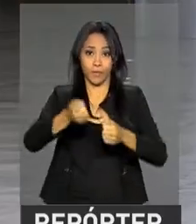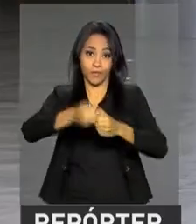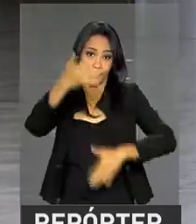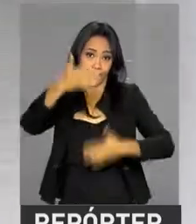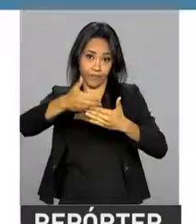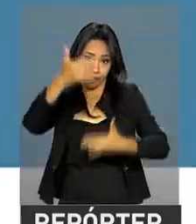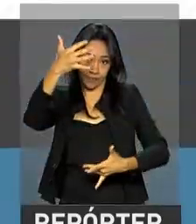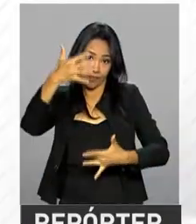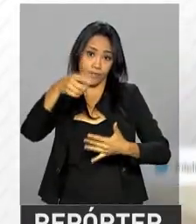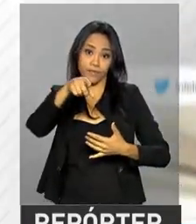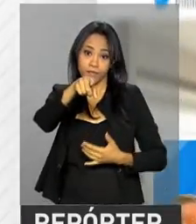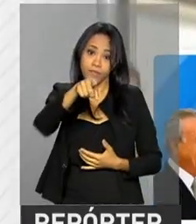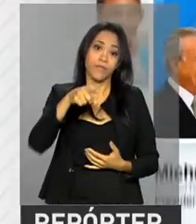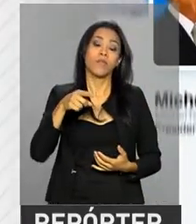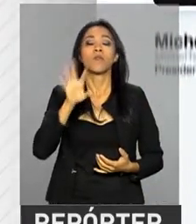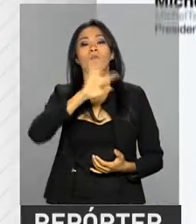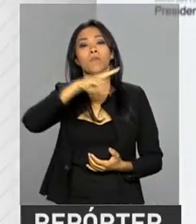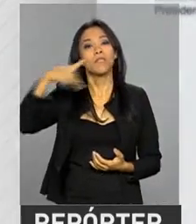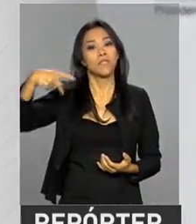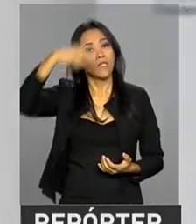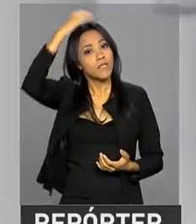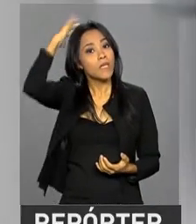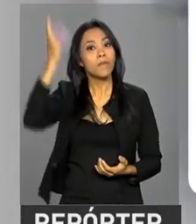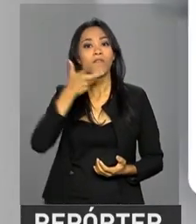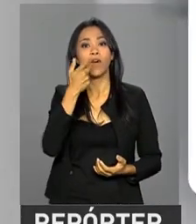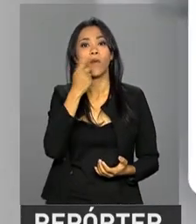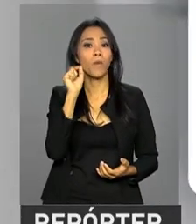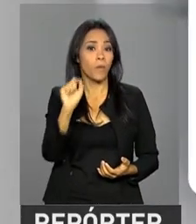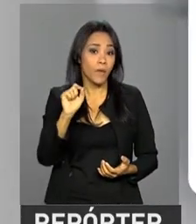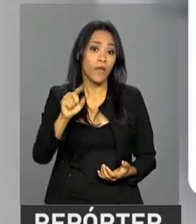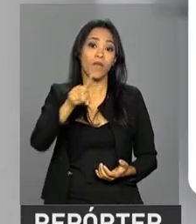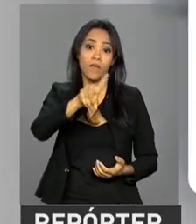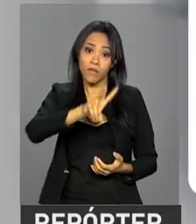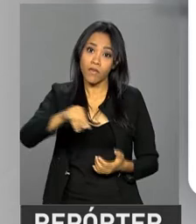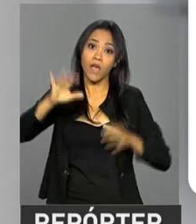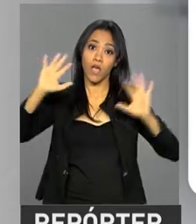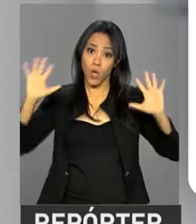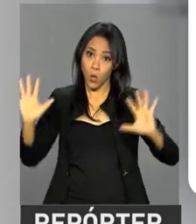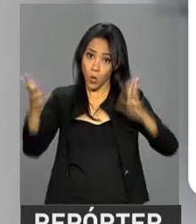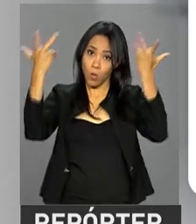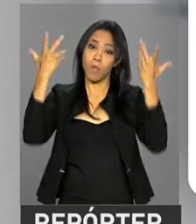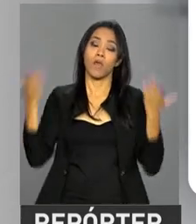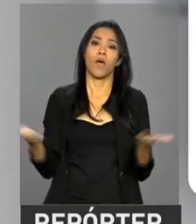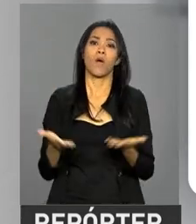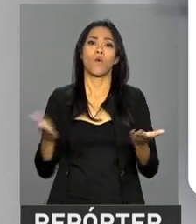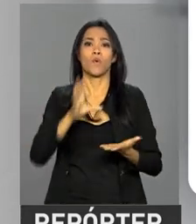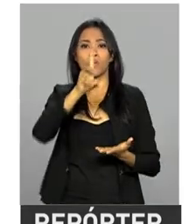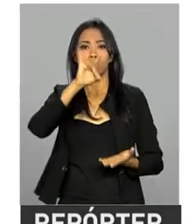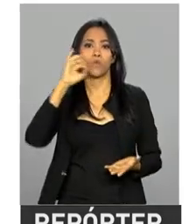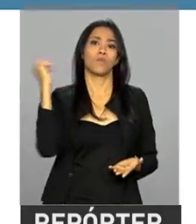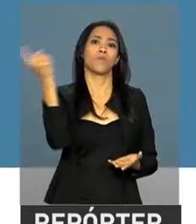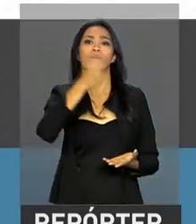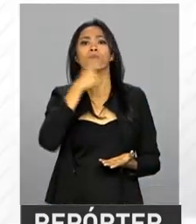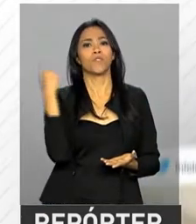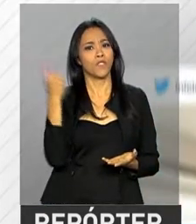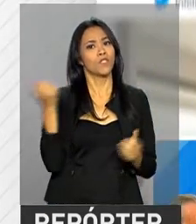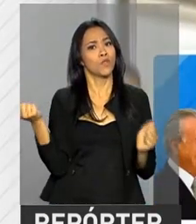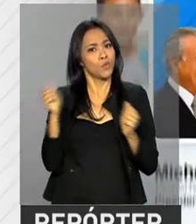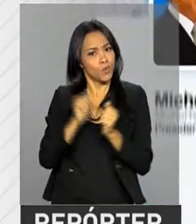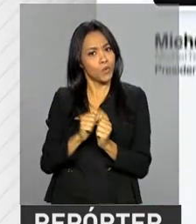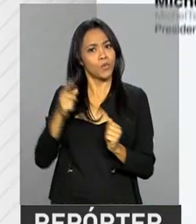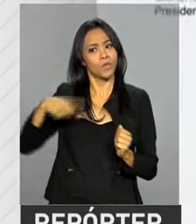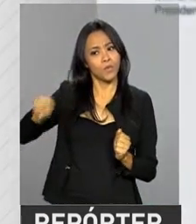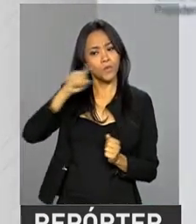o presidente Michel Temer falou sobre esse assunto. Ele disse que vai comemorar hoje o dia, essa data, junto com micro e